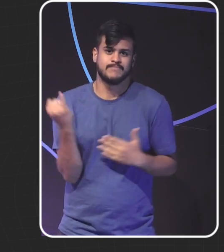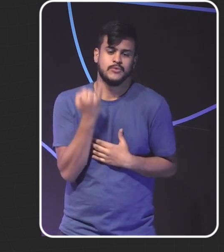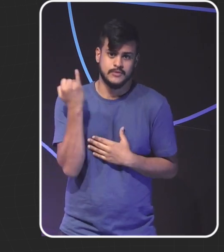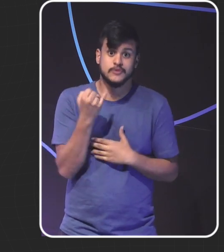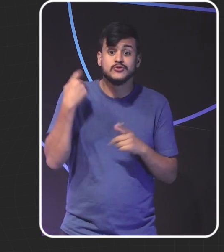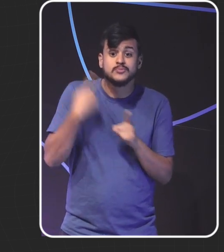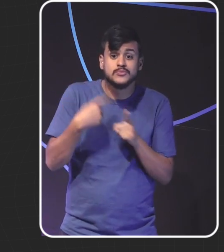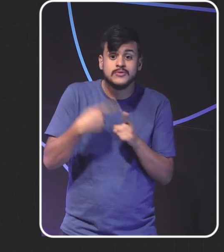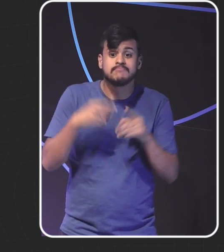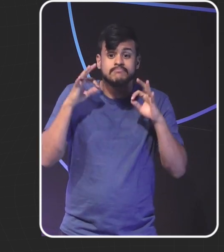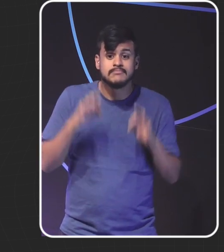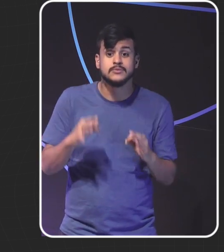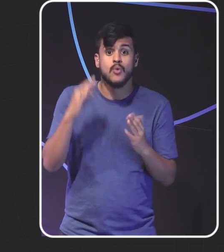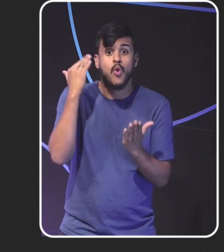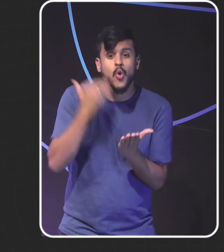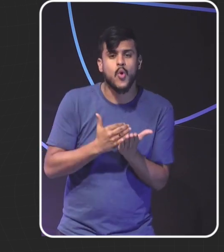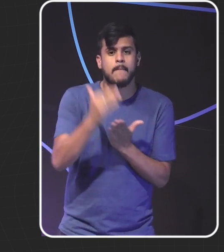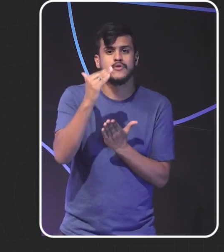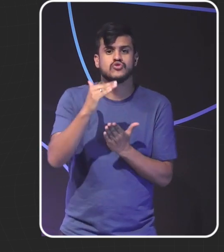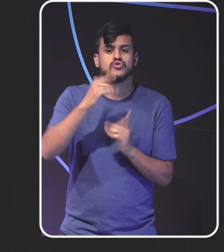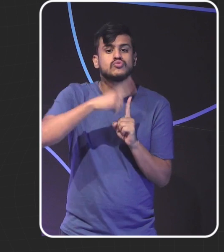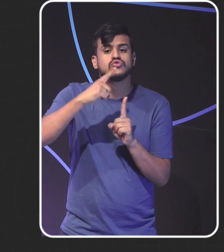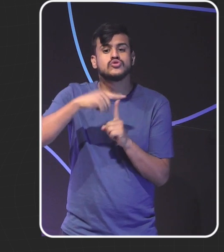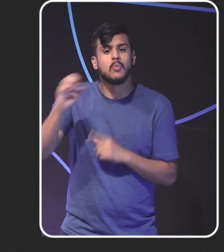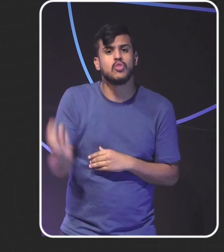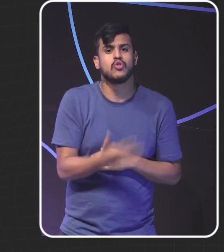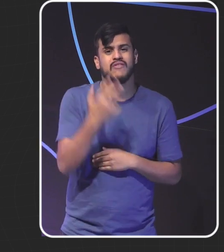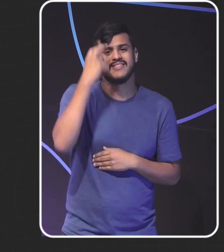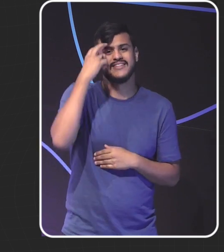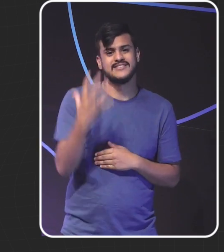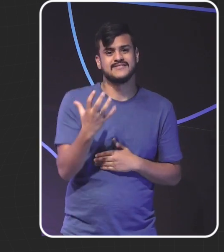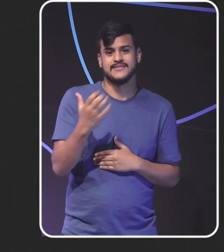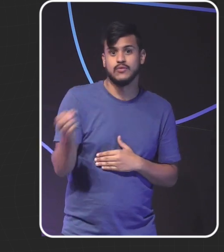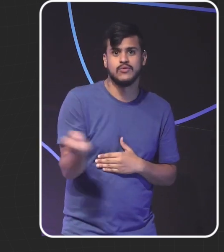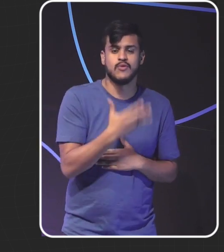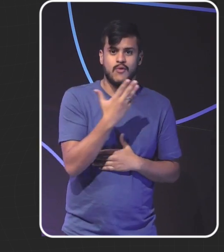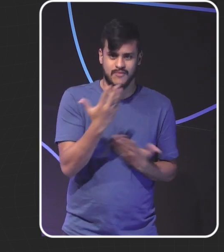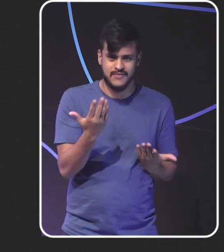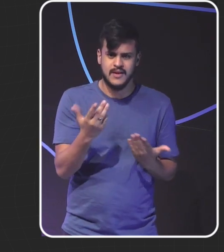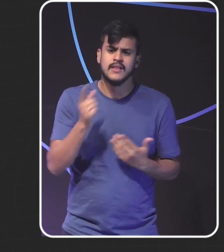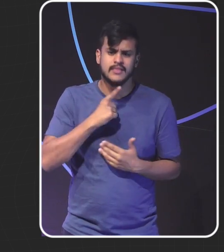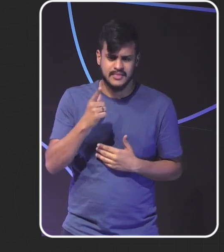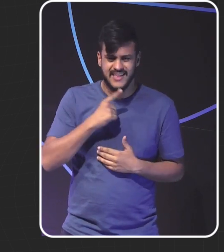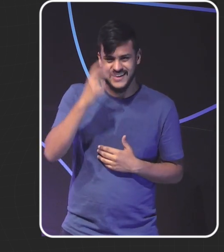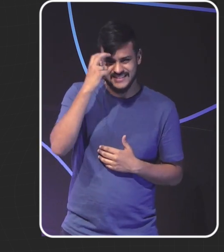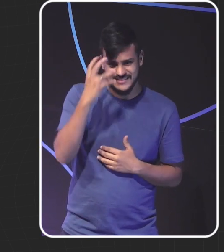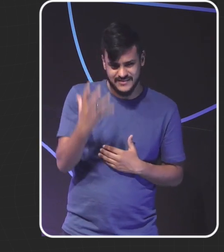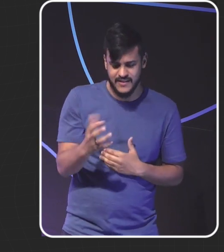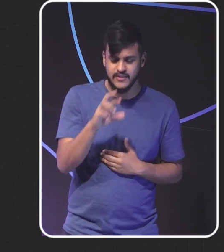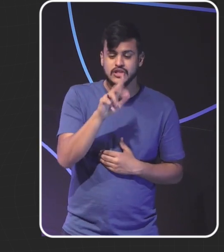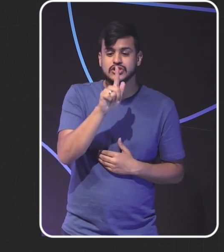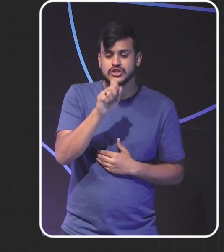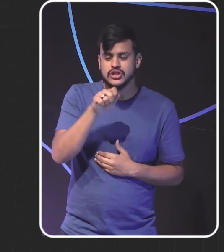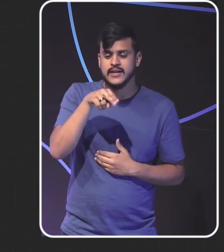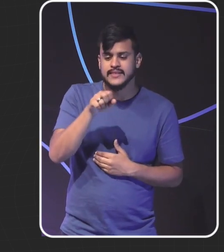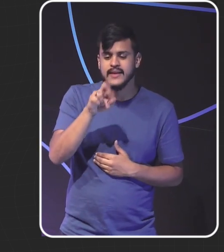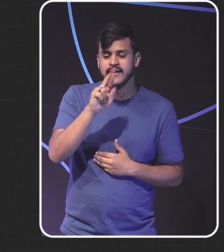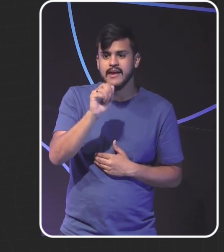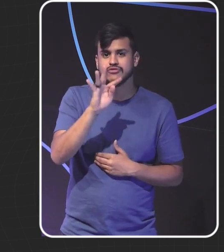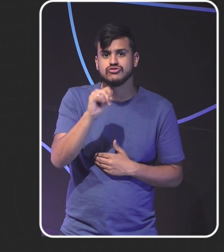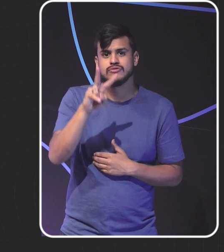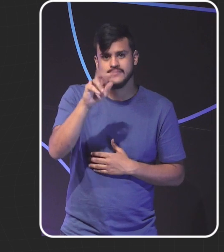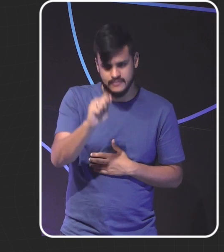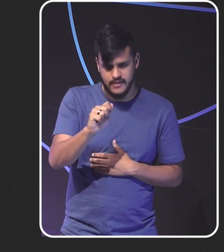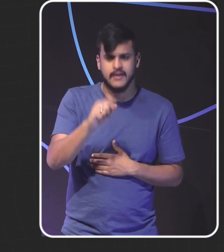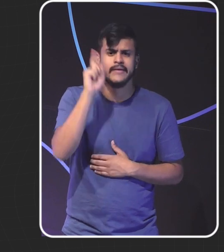o nascer de um novo tipo de inteligência artificial. Eu acho que essas IAs generativas, né, que são esses grandes